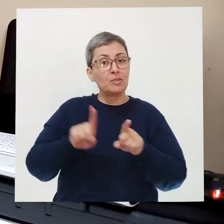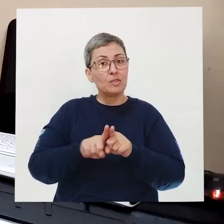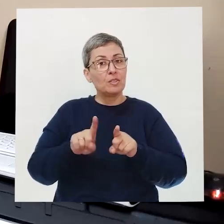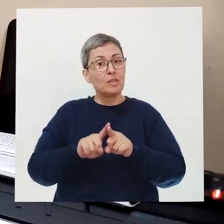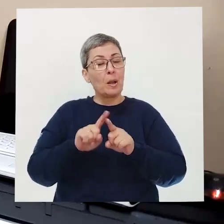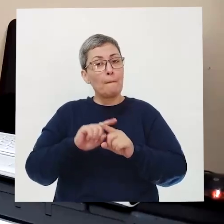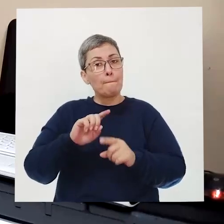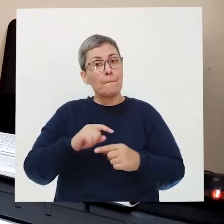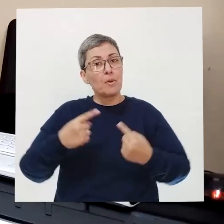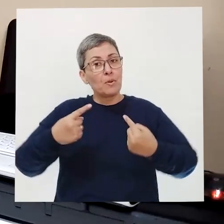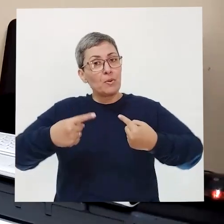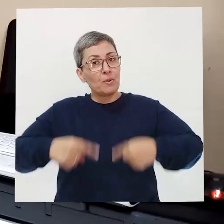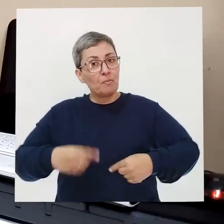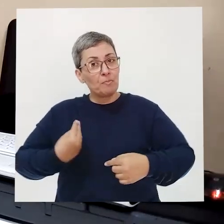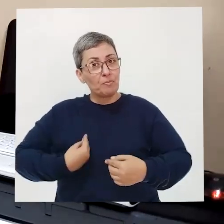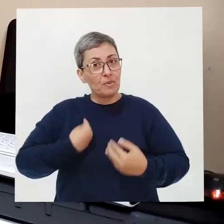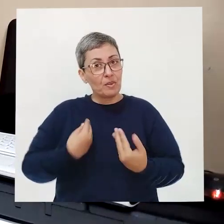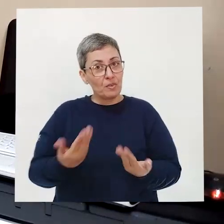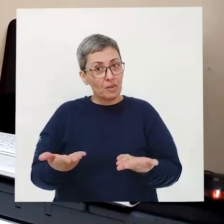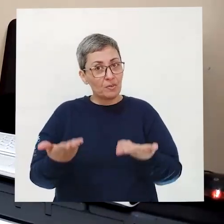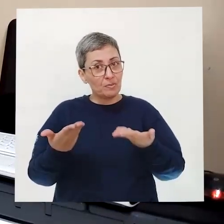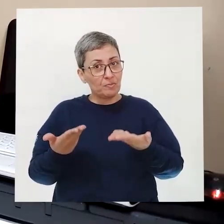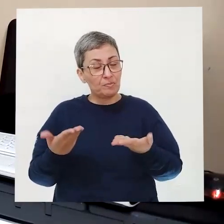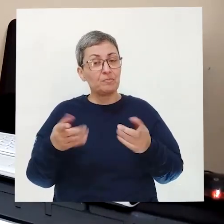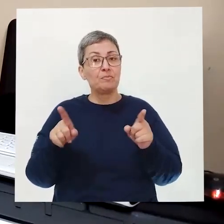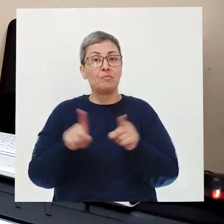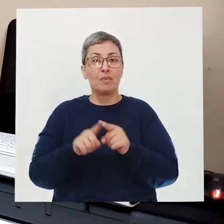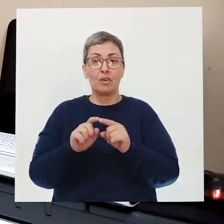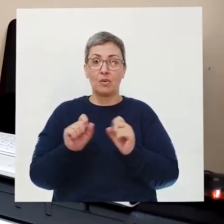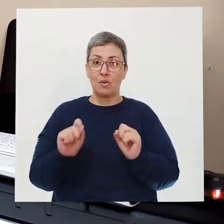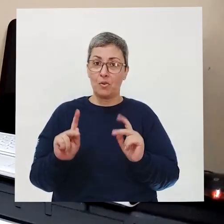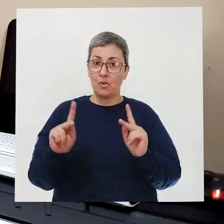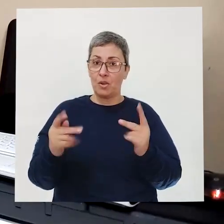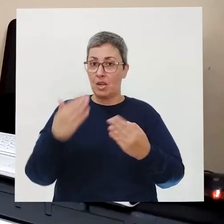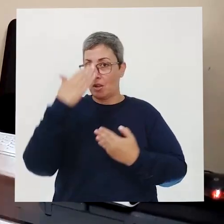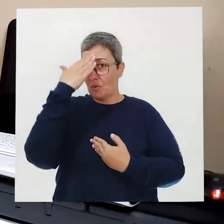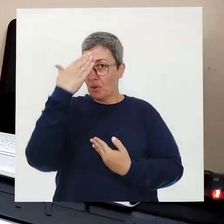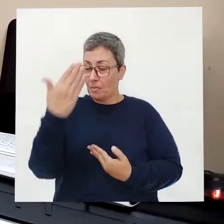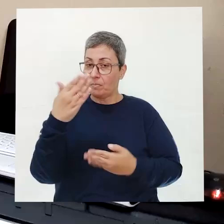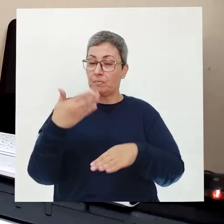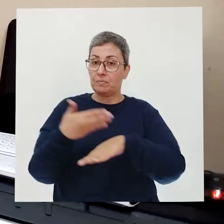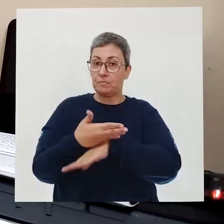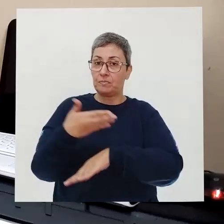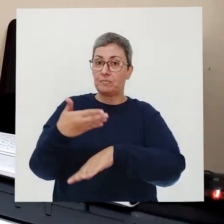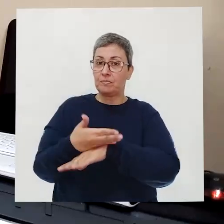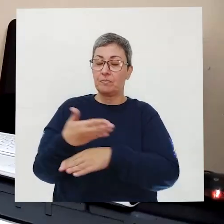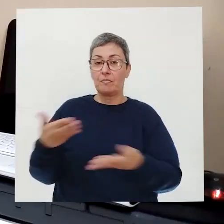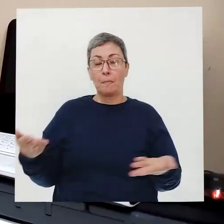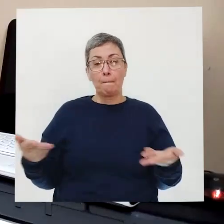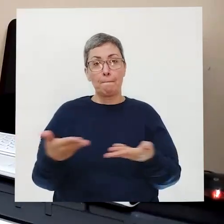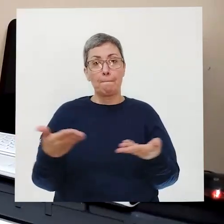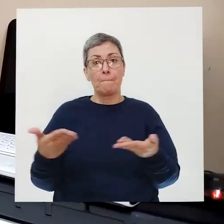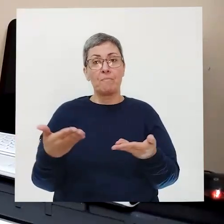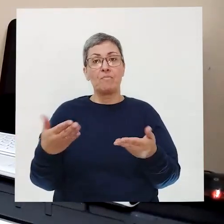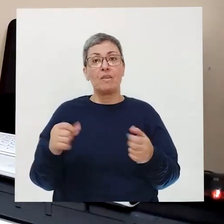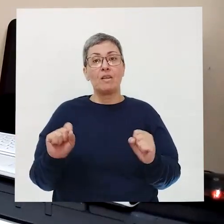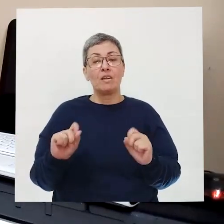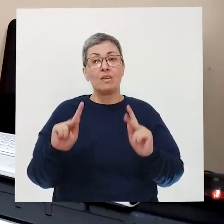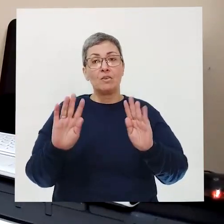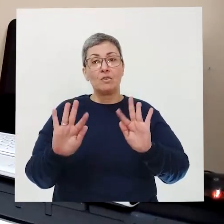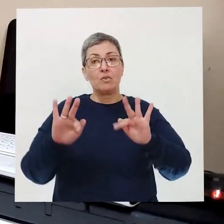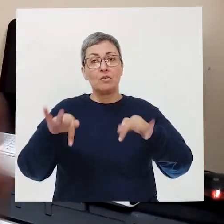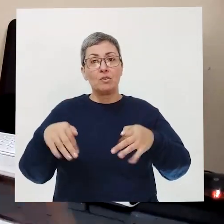os desafios que a vida nos traz, ok? Eu quero agradecer a sua participação até aqui.